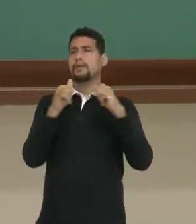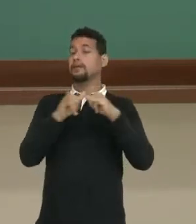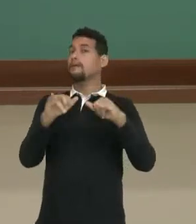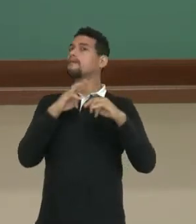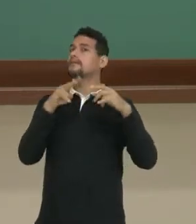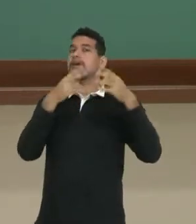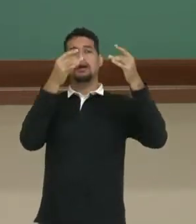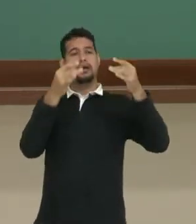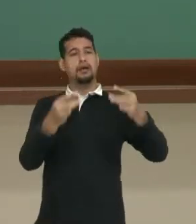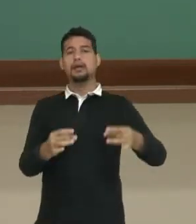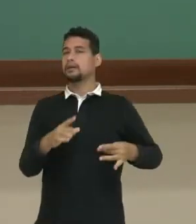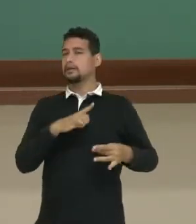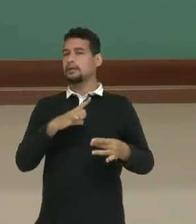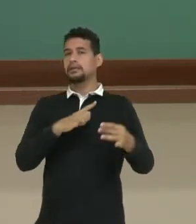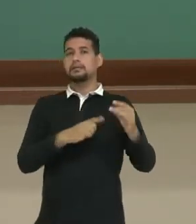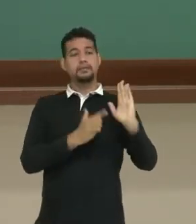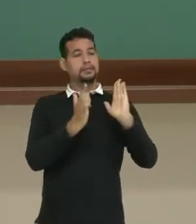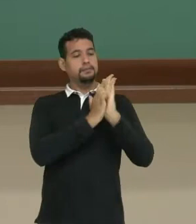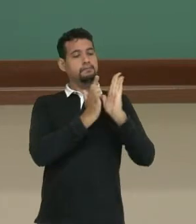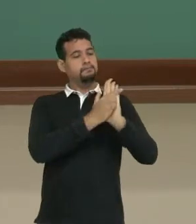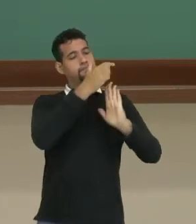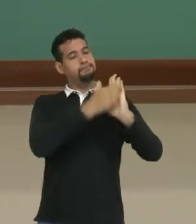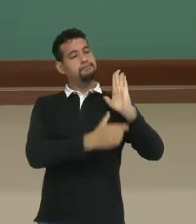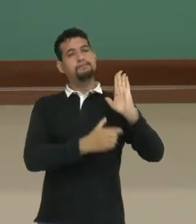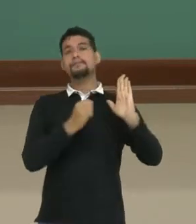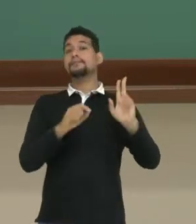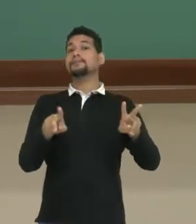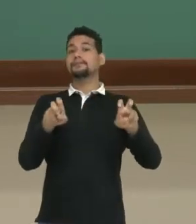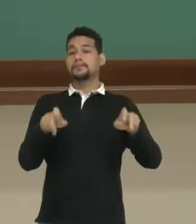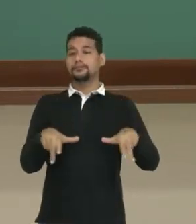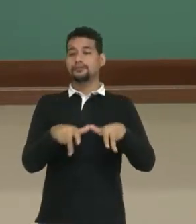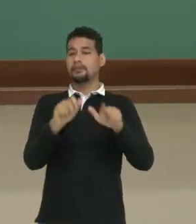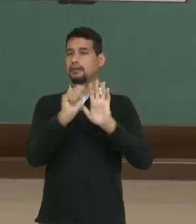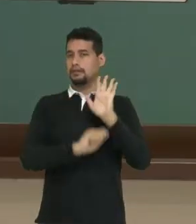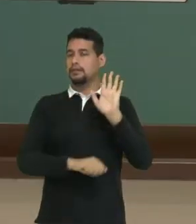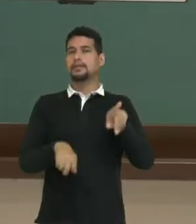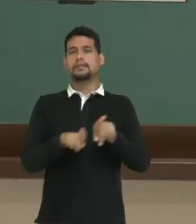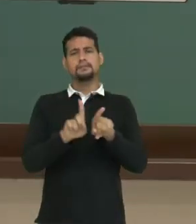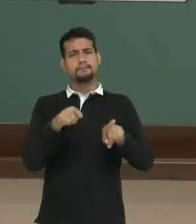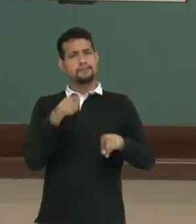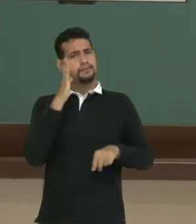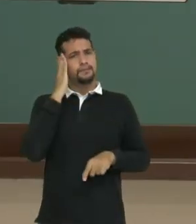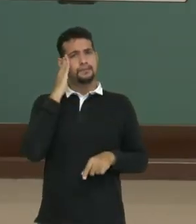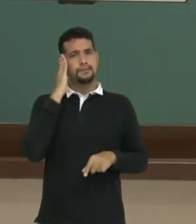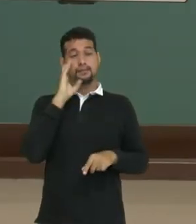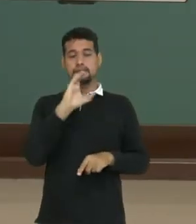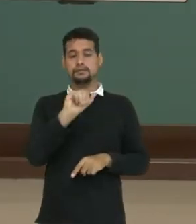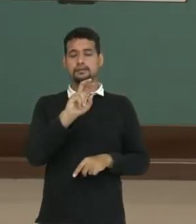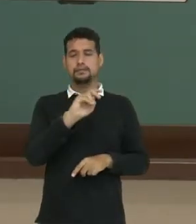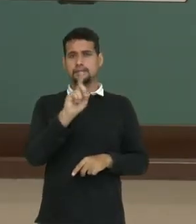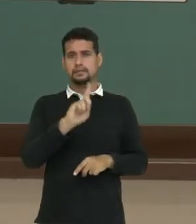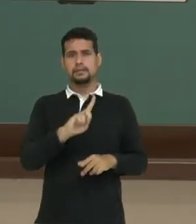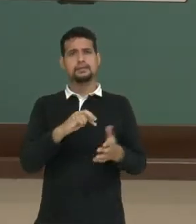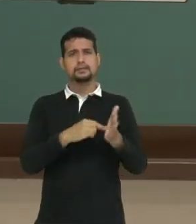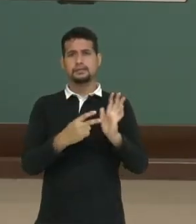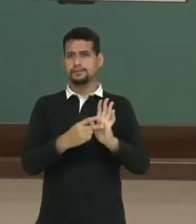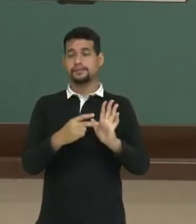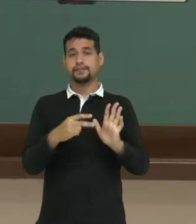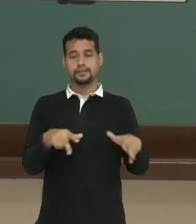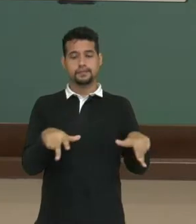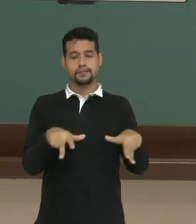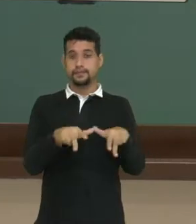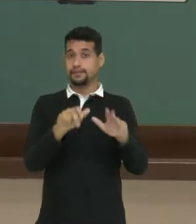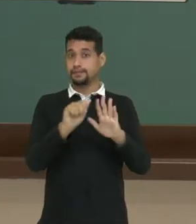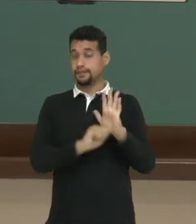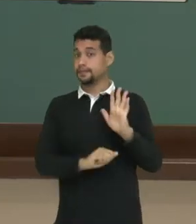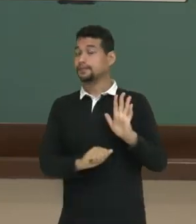que constituem os cartazes enquanto gênero textual. Isso mesmo, vocês sabiam que os cartazes de campanha são gêneros